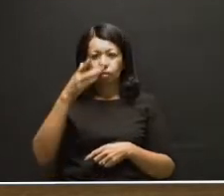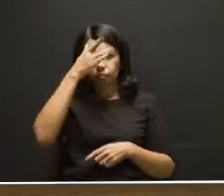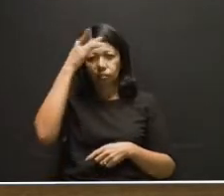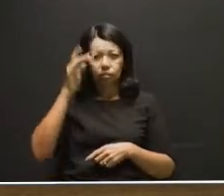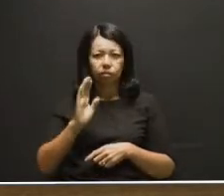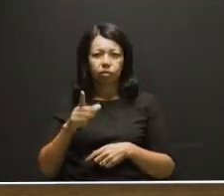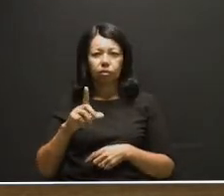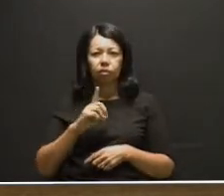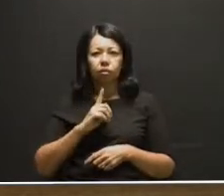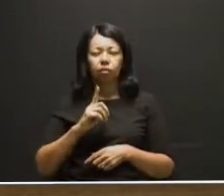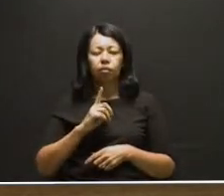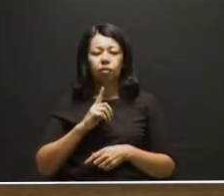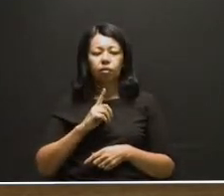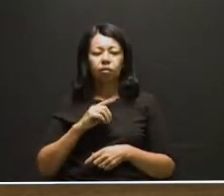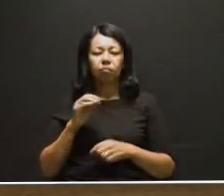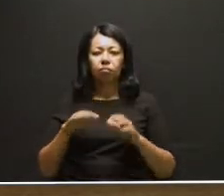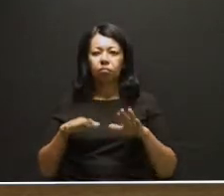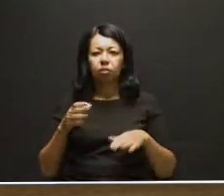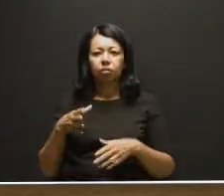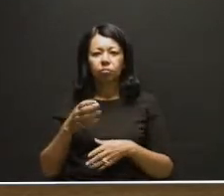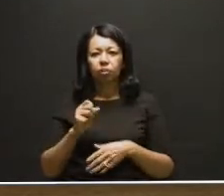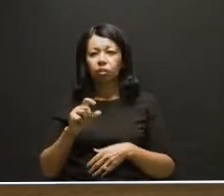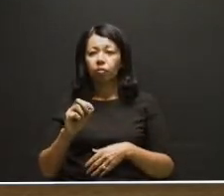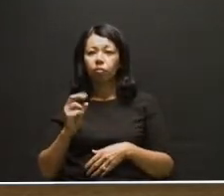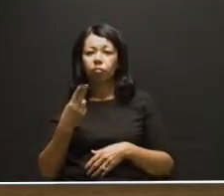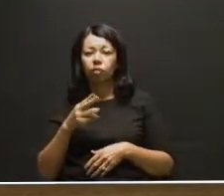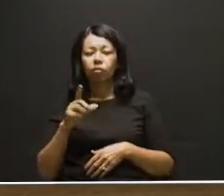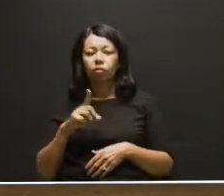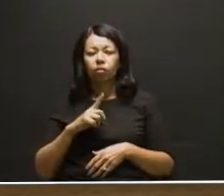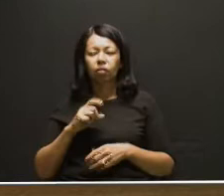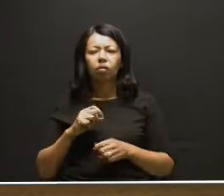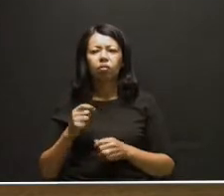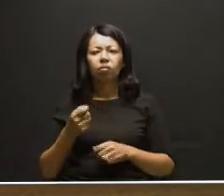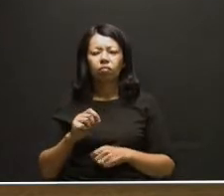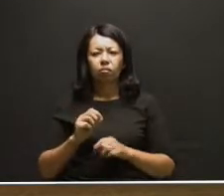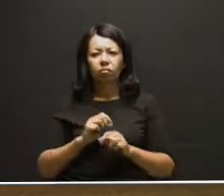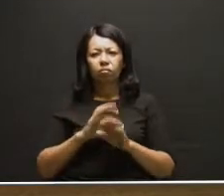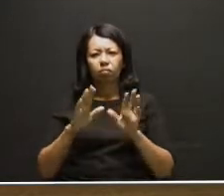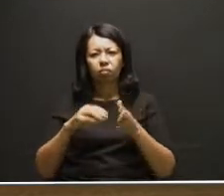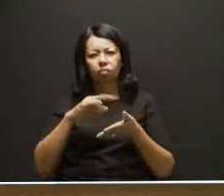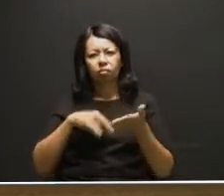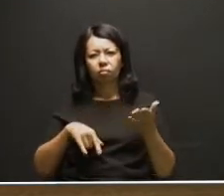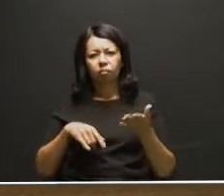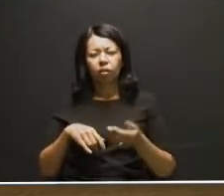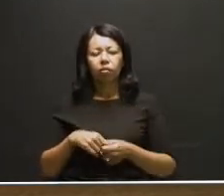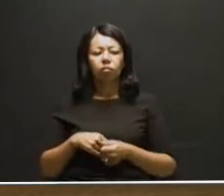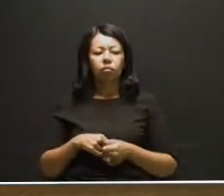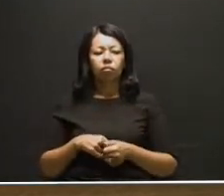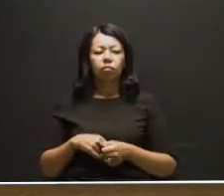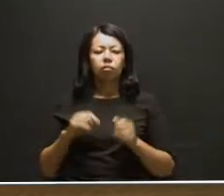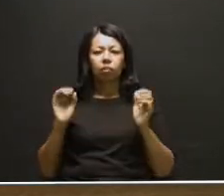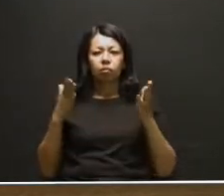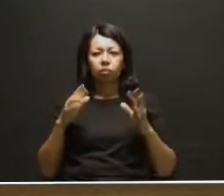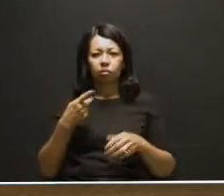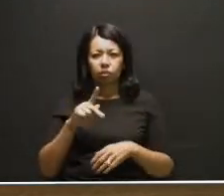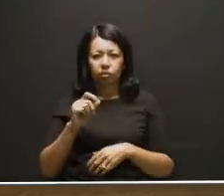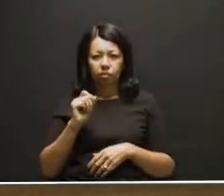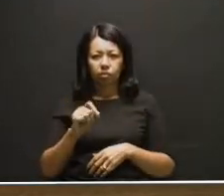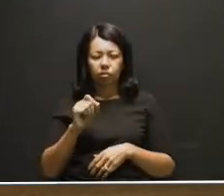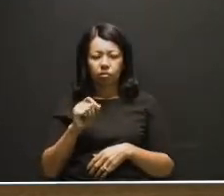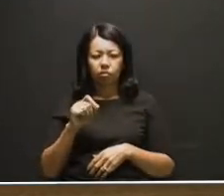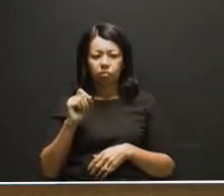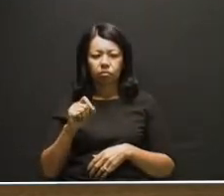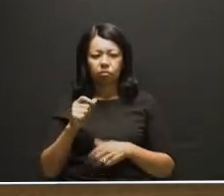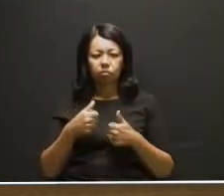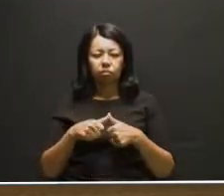tenha independente de buscar ou não ele tem essa clareza essa esse documento em mãos a então eu parabenizo você lê se